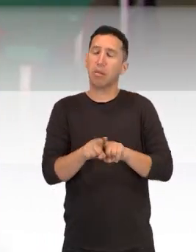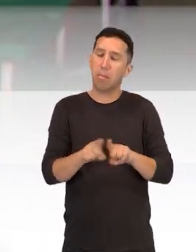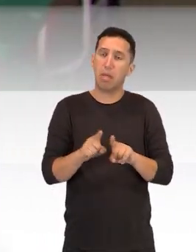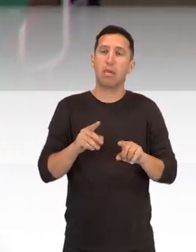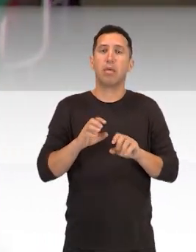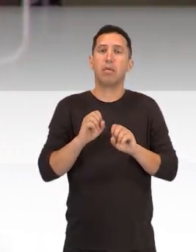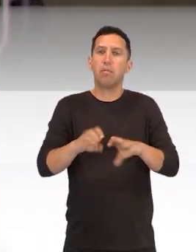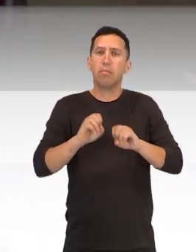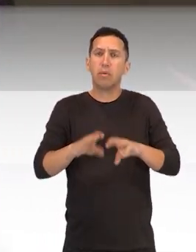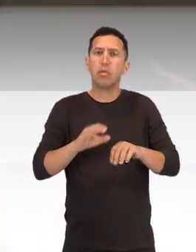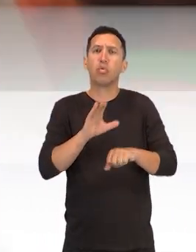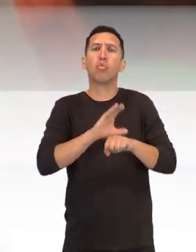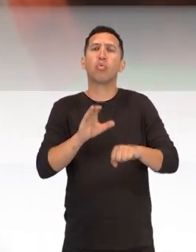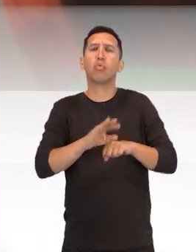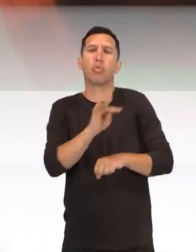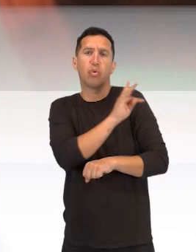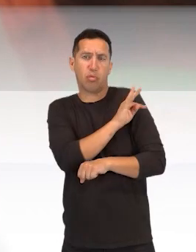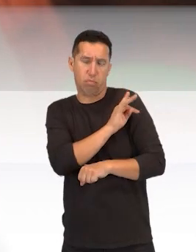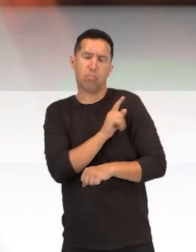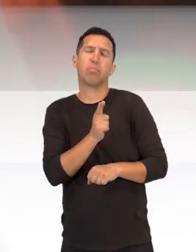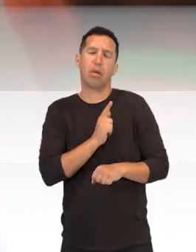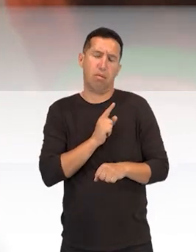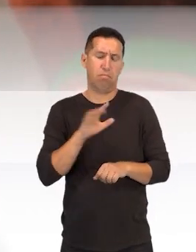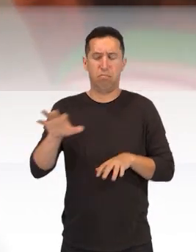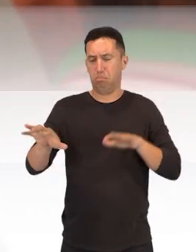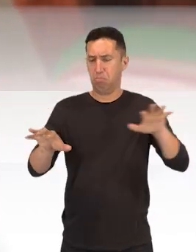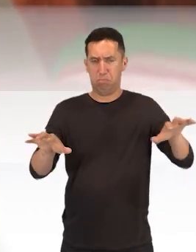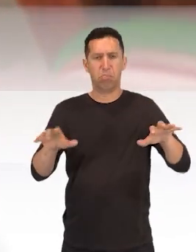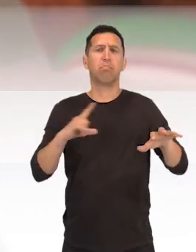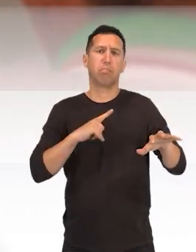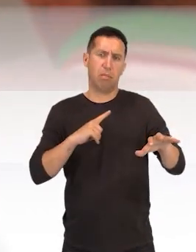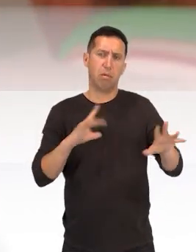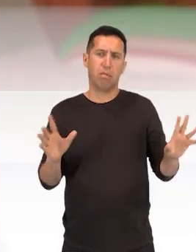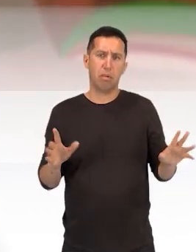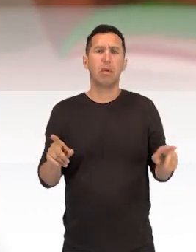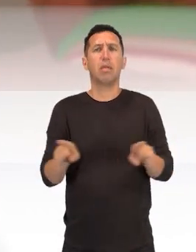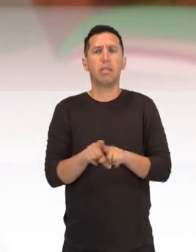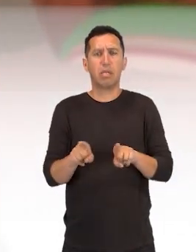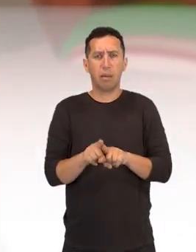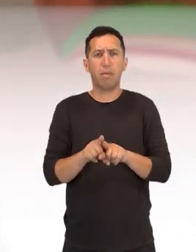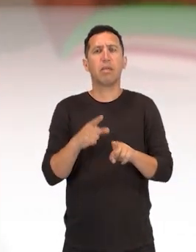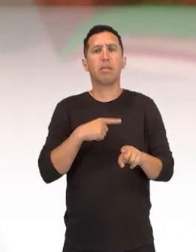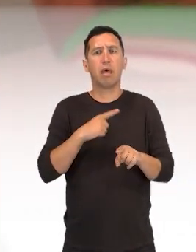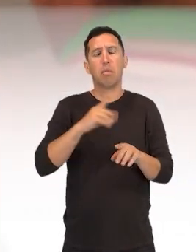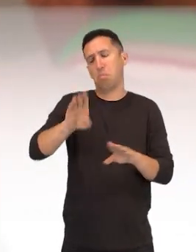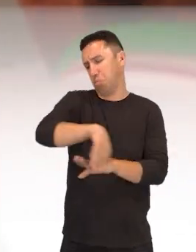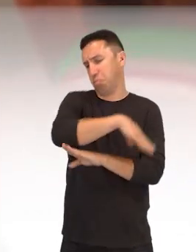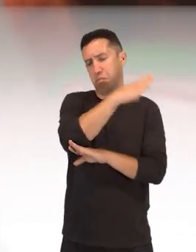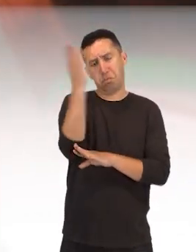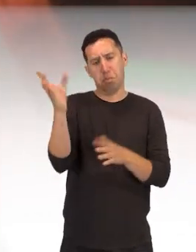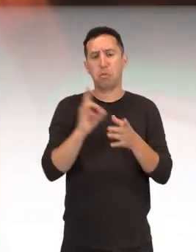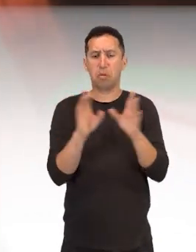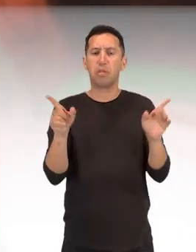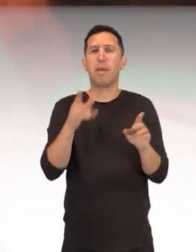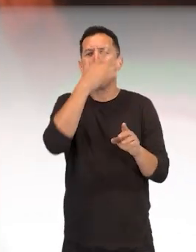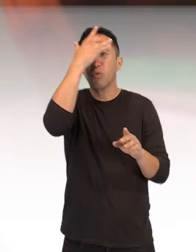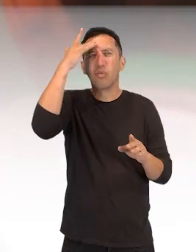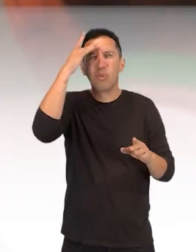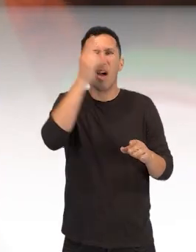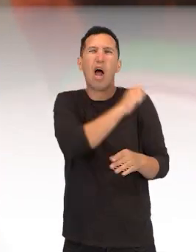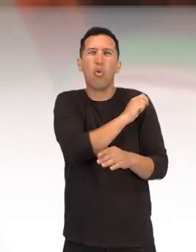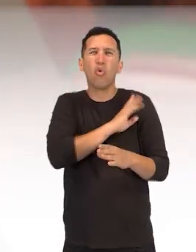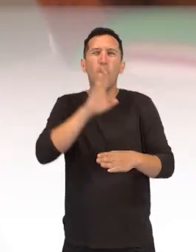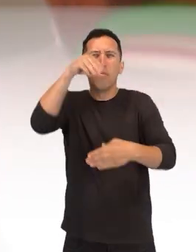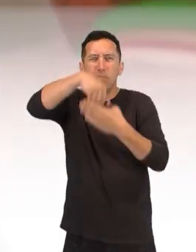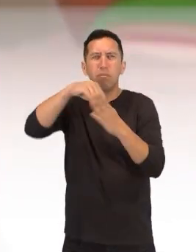também qualificação profissional e o ensino superior tecnológico. Em alguns casos, há regime de internato e os estudantes moram